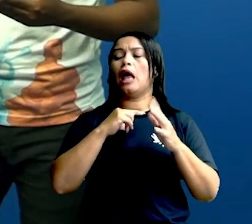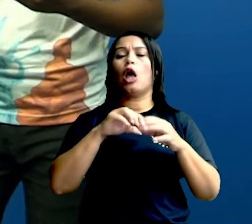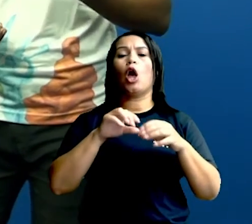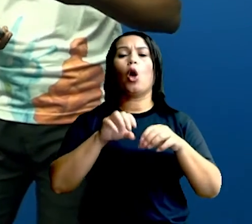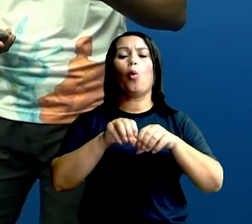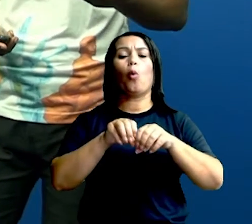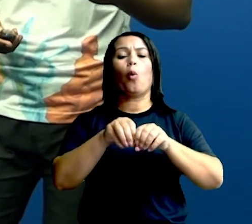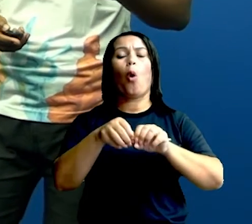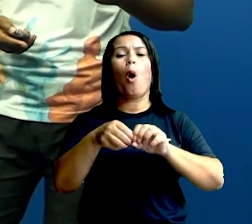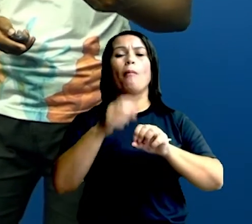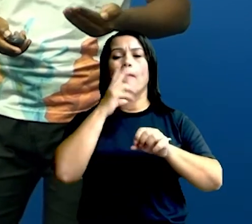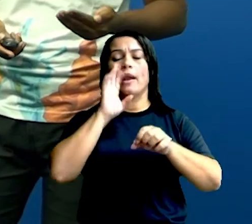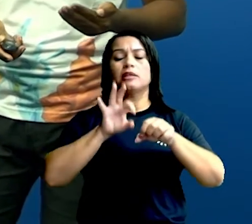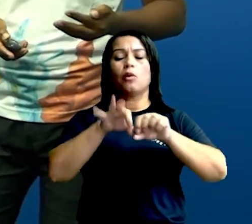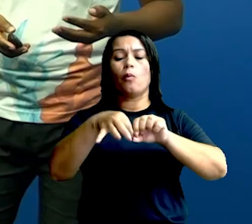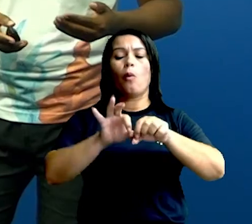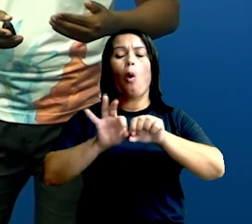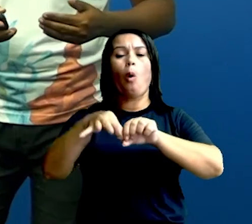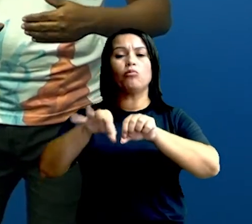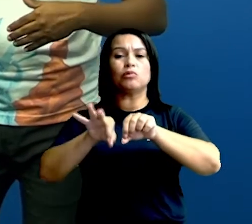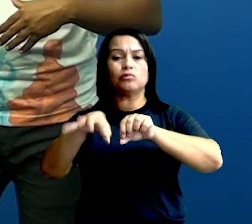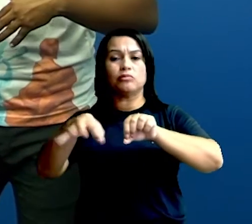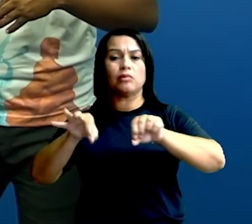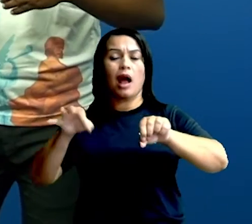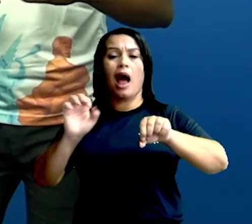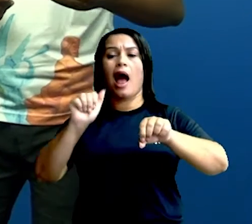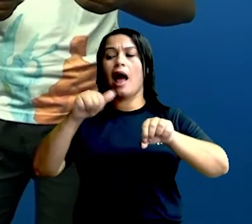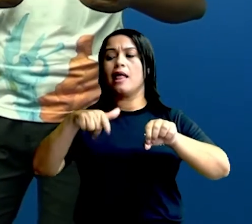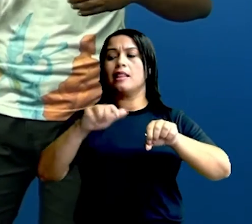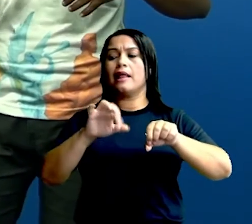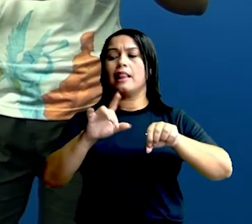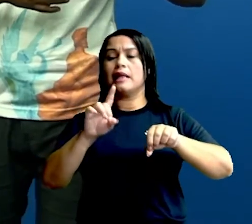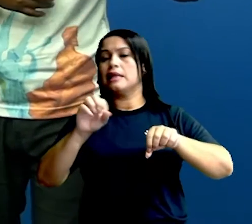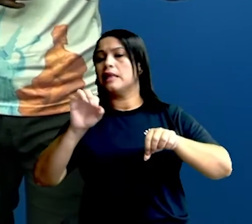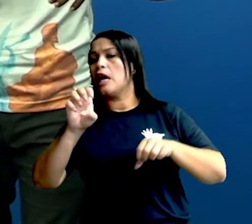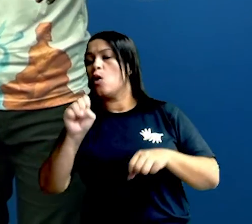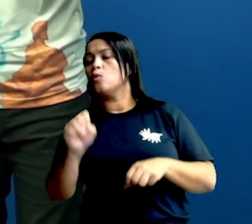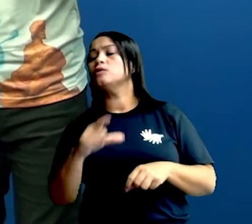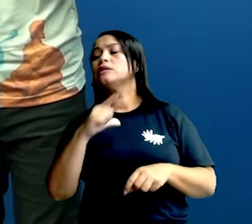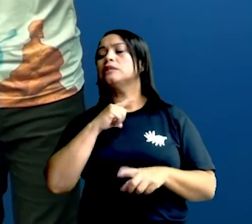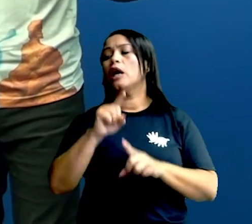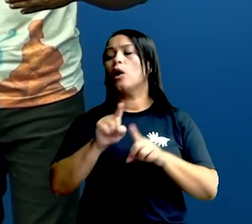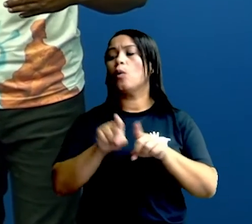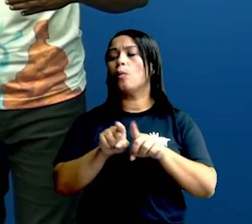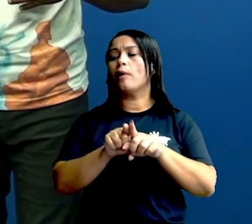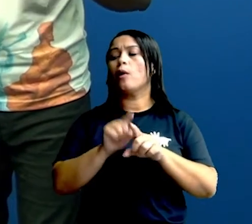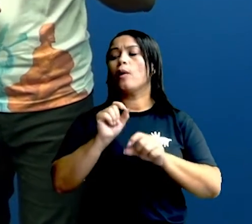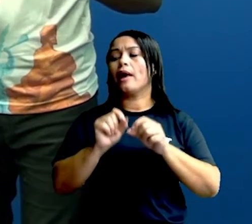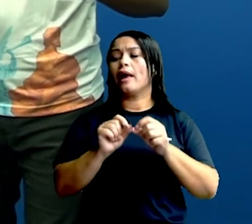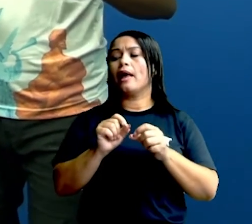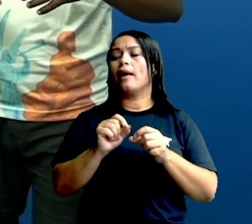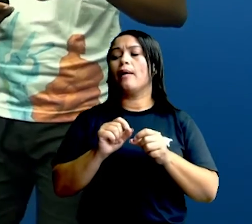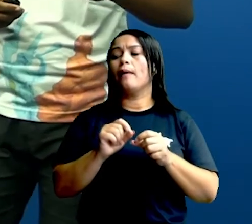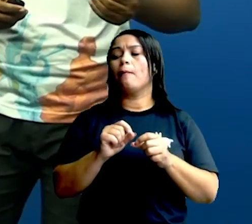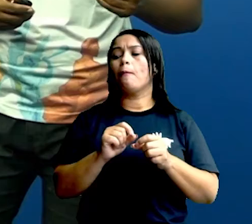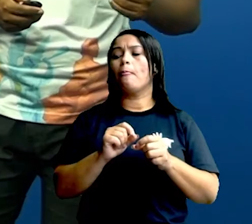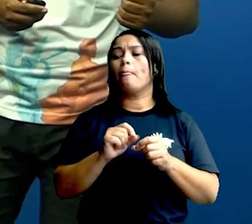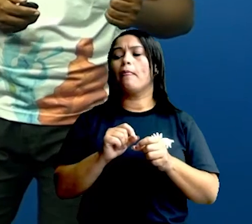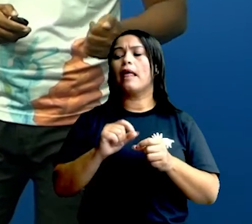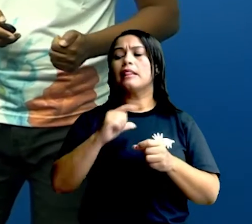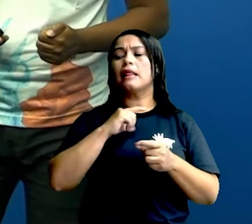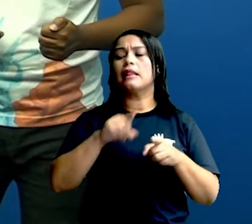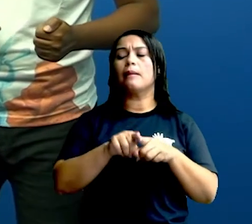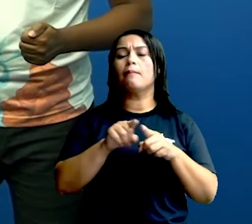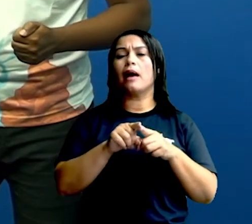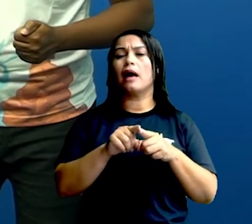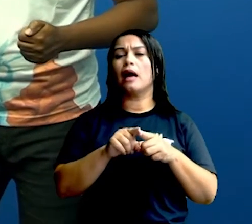isso são chamados de anelídeos, são animais que são utilizados na vermicompostagem e também em